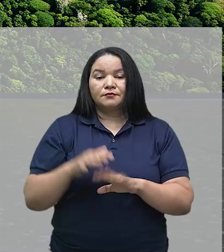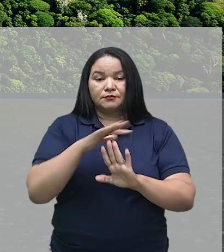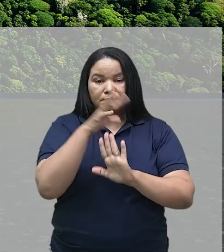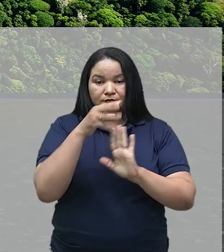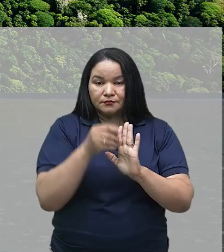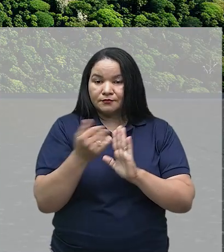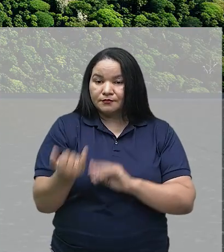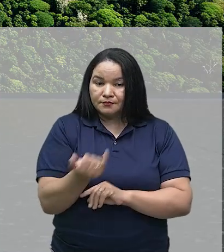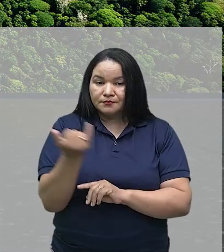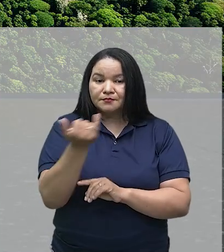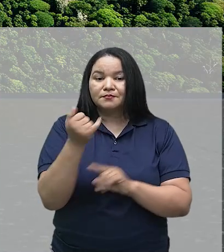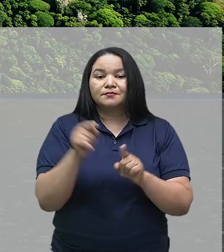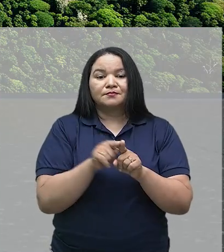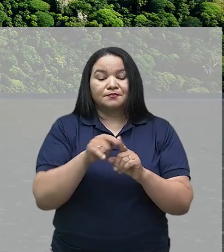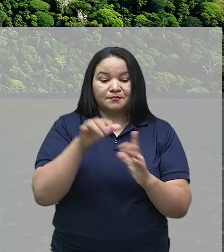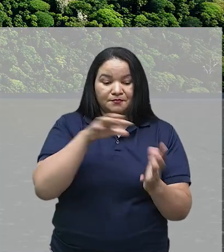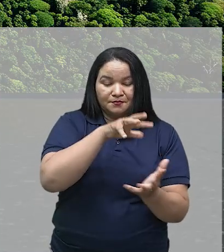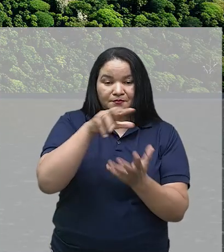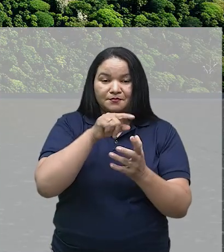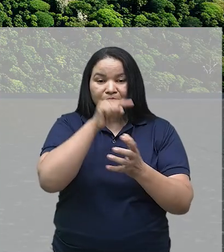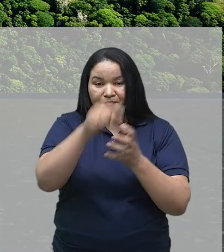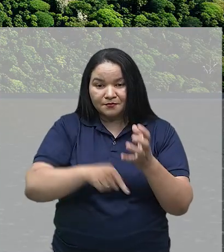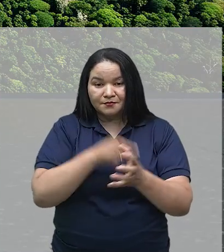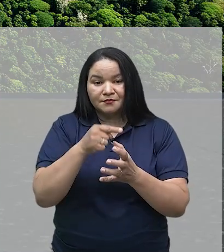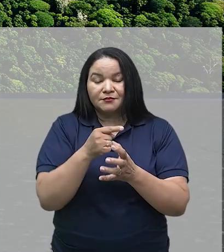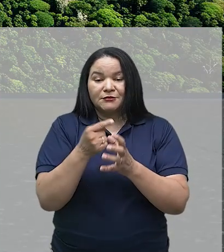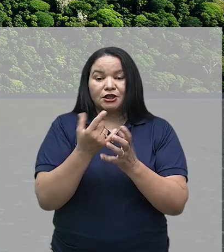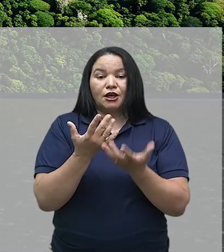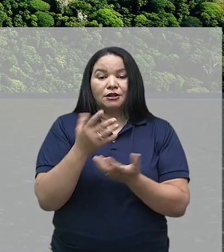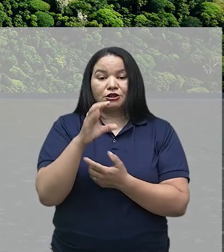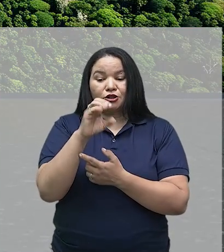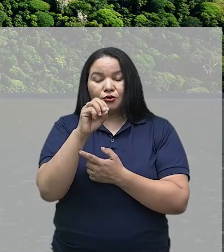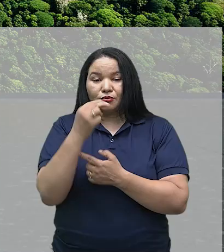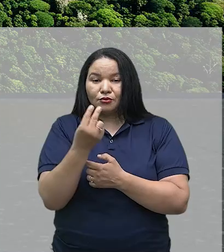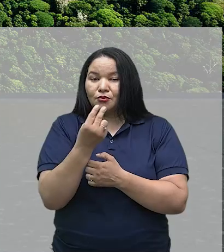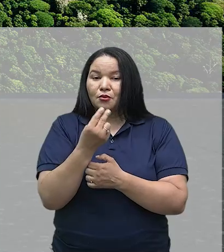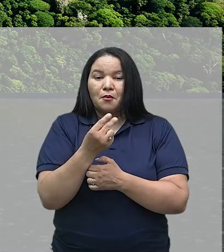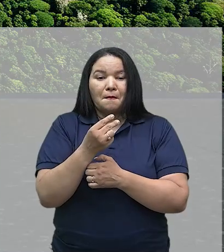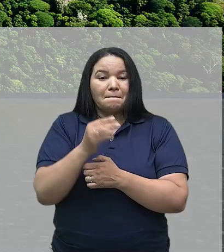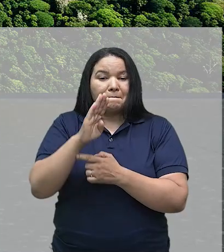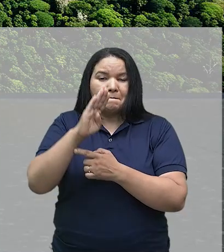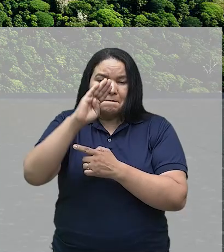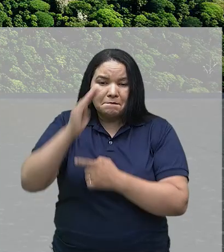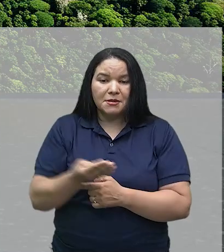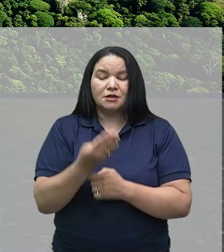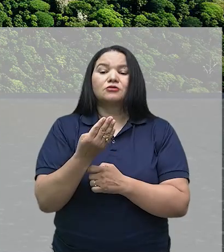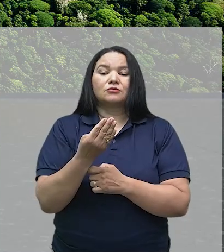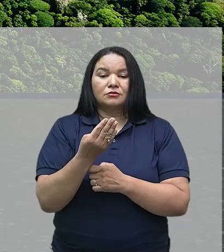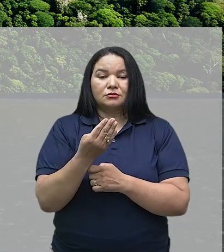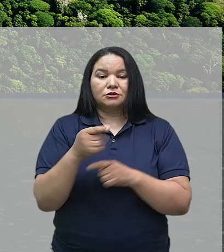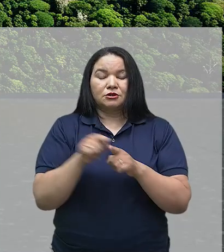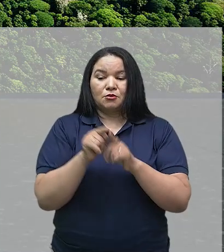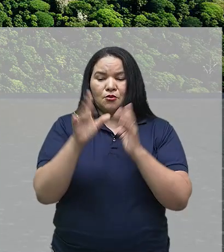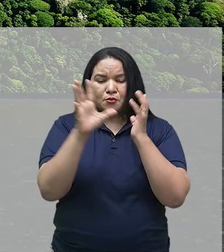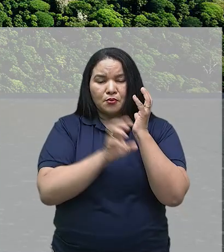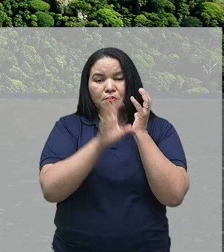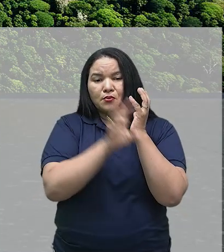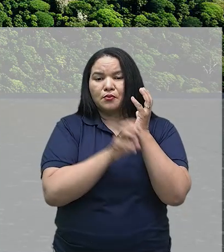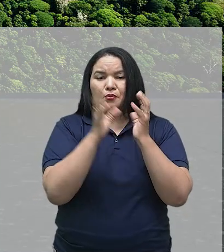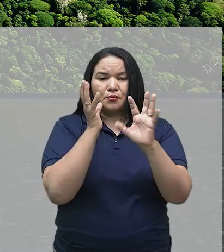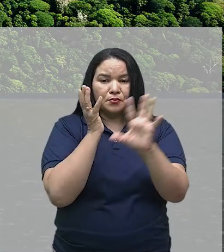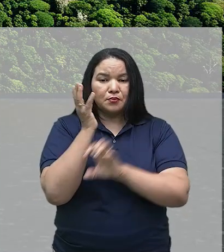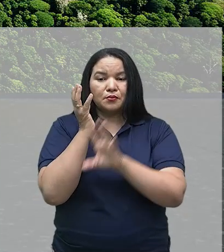crucial para a regulação do clima global, ao captar bilhões de toneladas de dióxido de carbono, atuando como um sumidouro